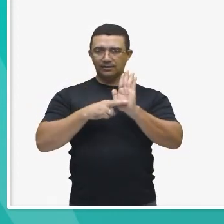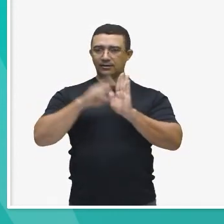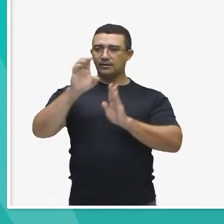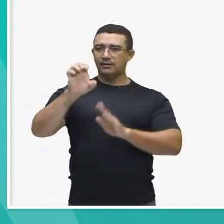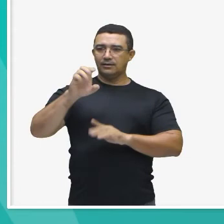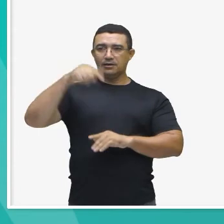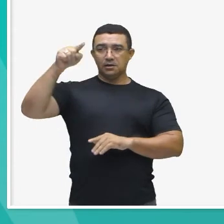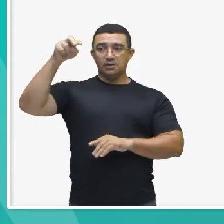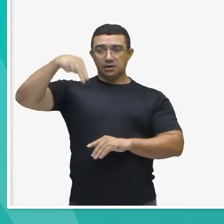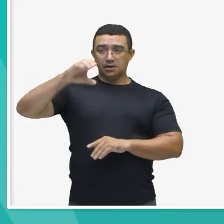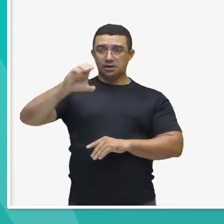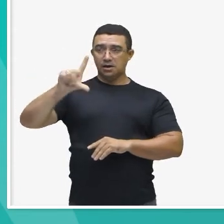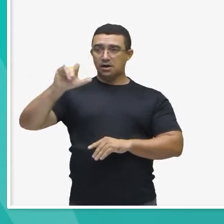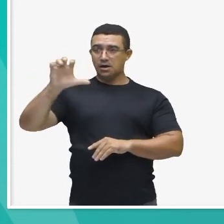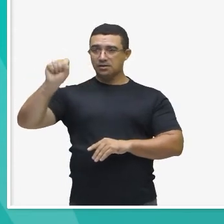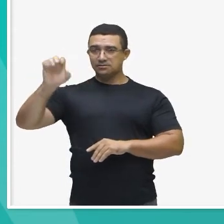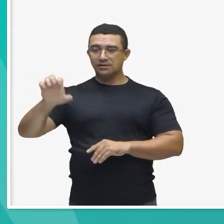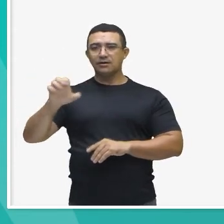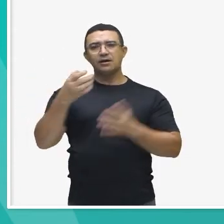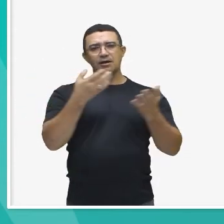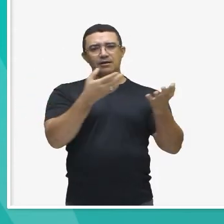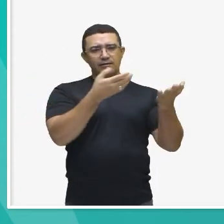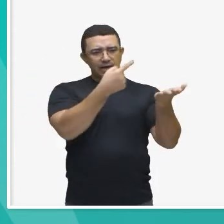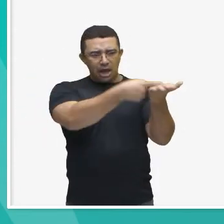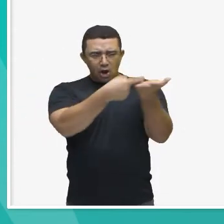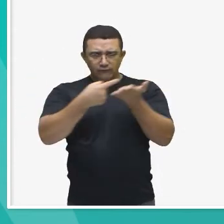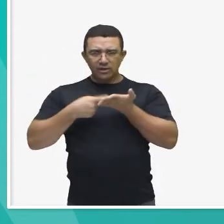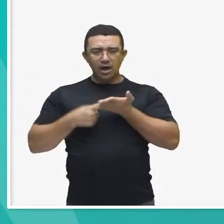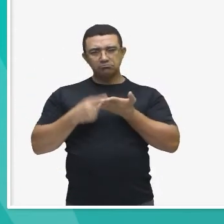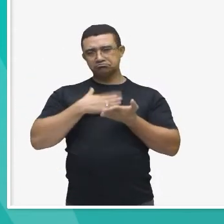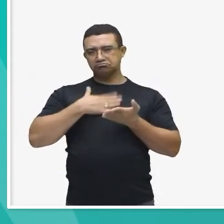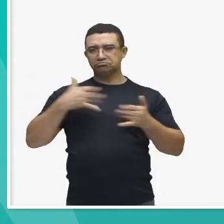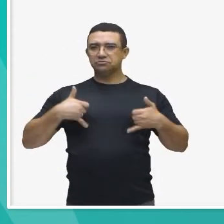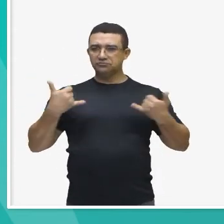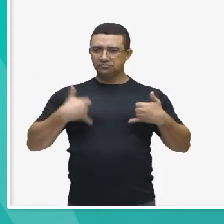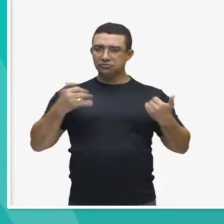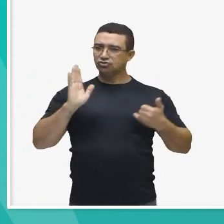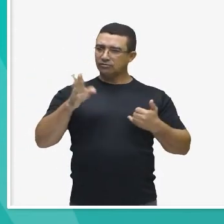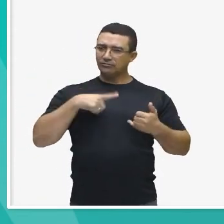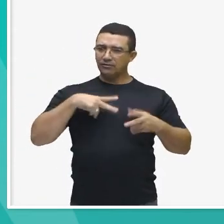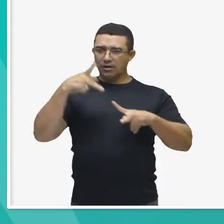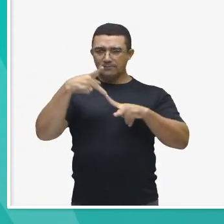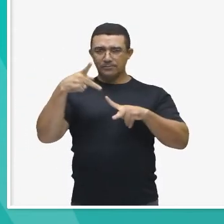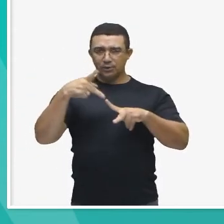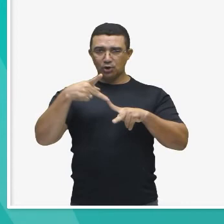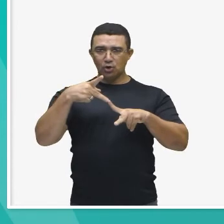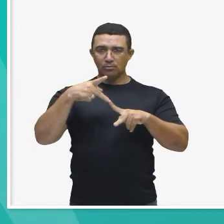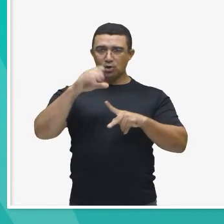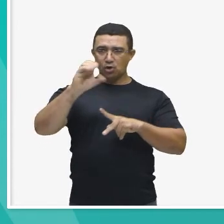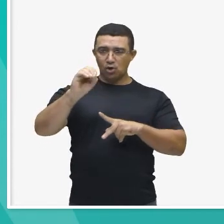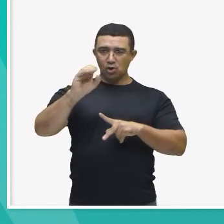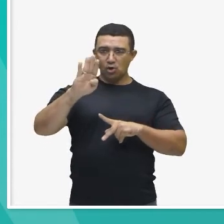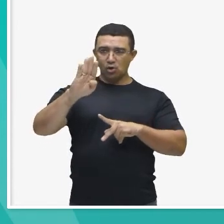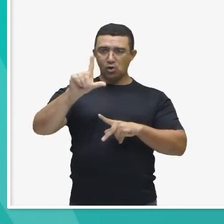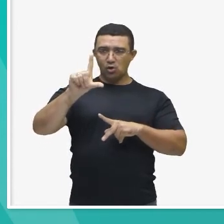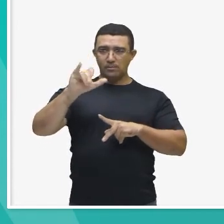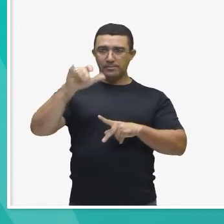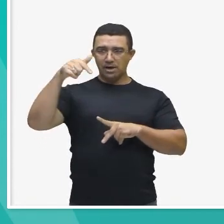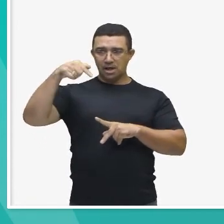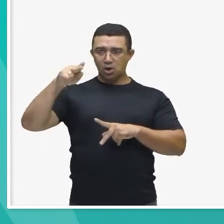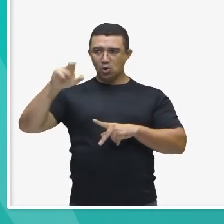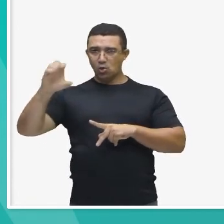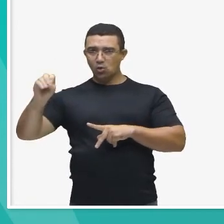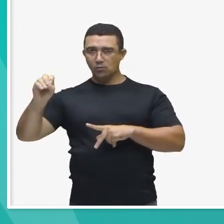Quero convidar-te para o meu aniversário, né? Tá aqui o pronome, ó, pronome oblíquo.